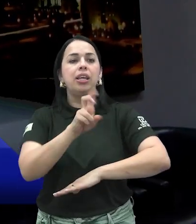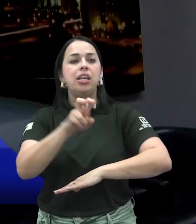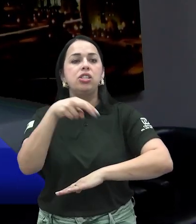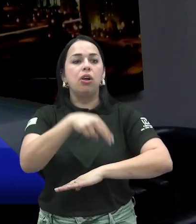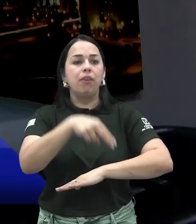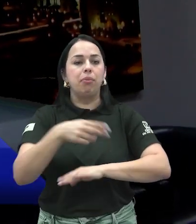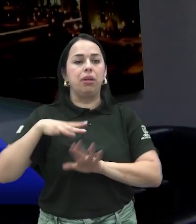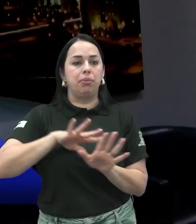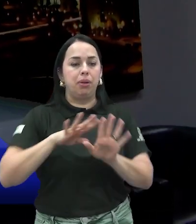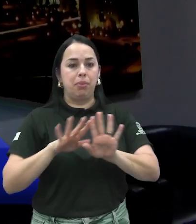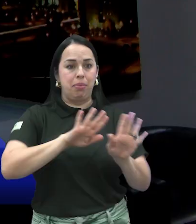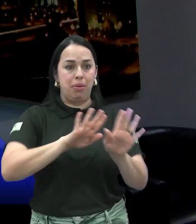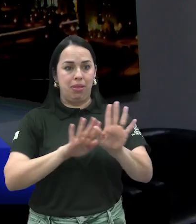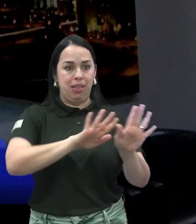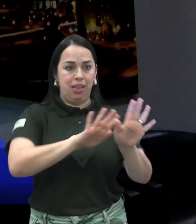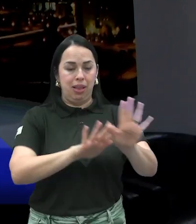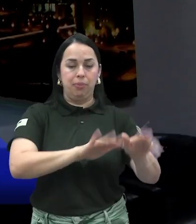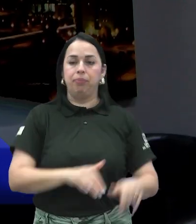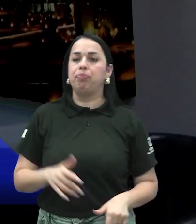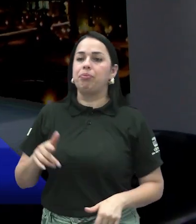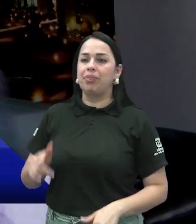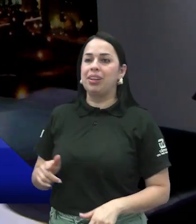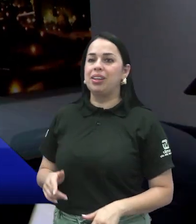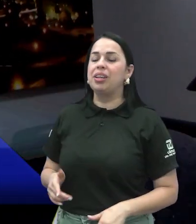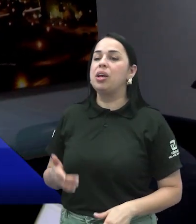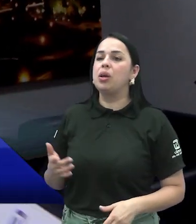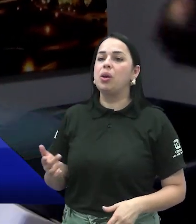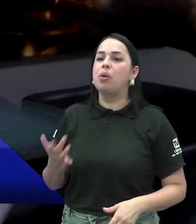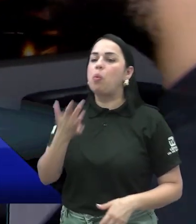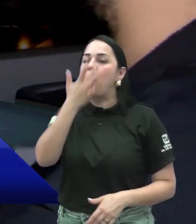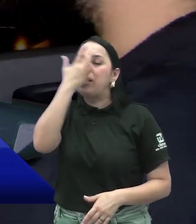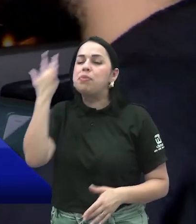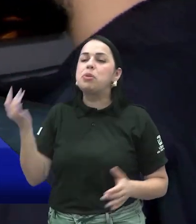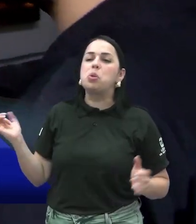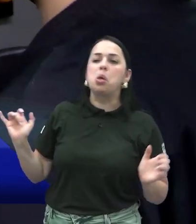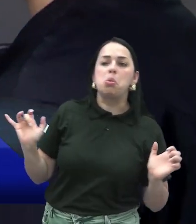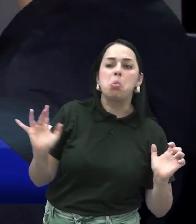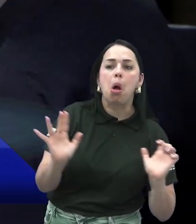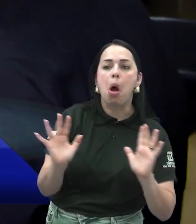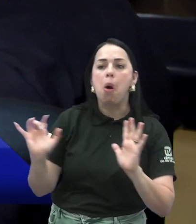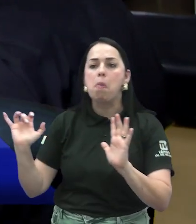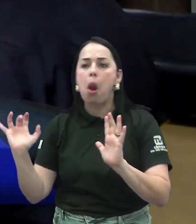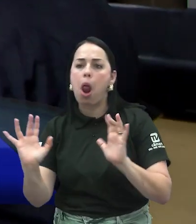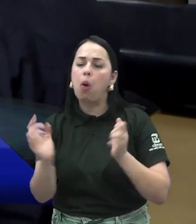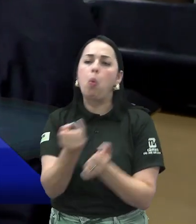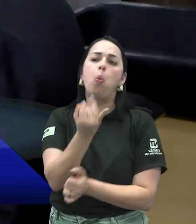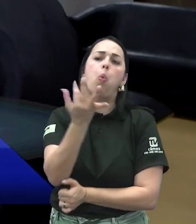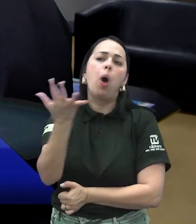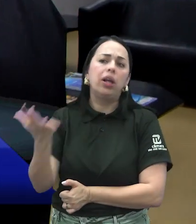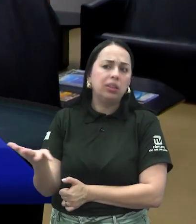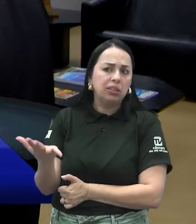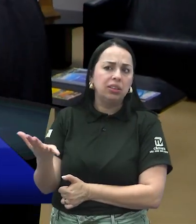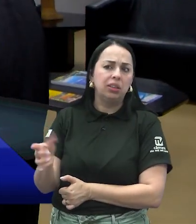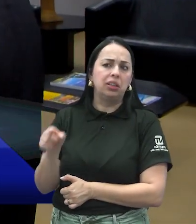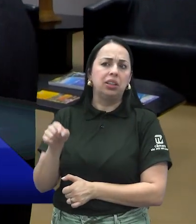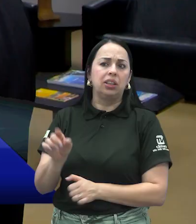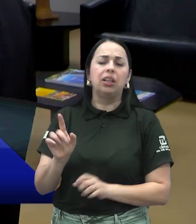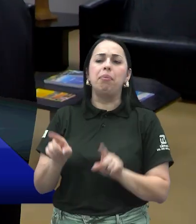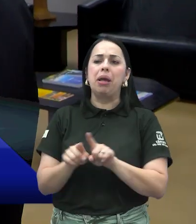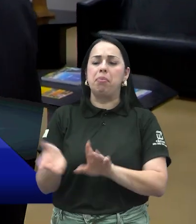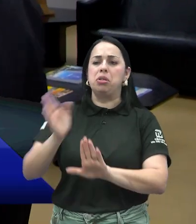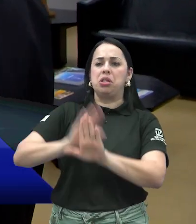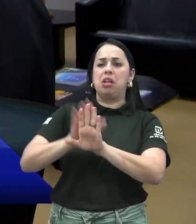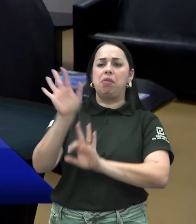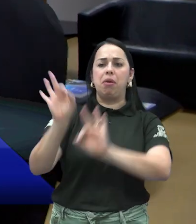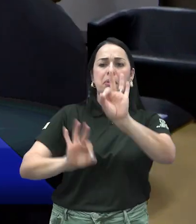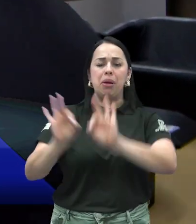novembro, né, vai ter o desfile aí de 7 de setembro. E qual que é a expectativa de participação, né? Quantas pessoas vão participar ativamente na produção